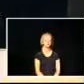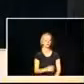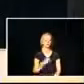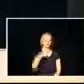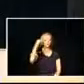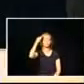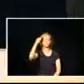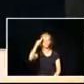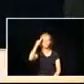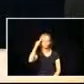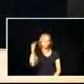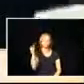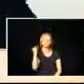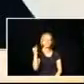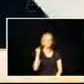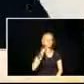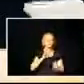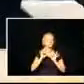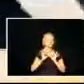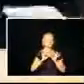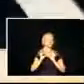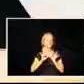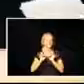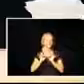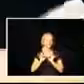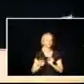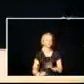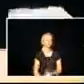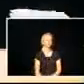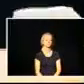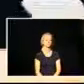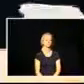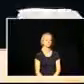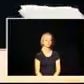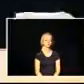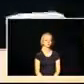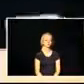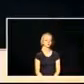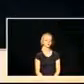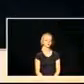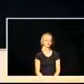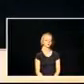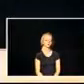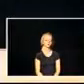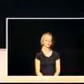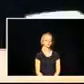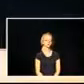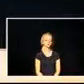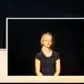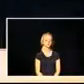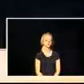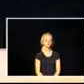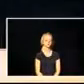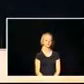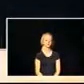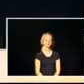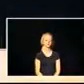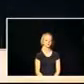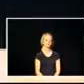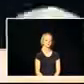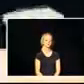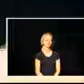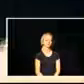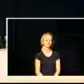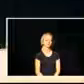discussão hoje, e imediatamente assim que terminar a sessão ordinária, já está acordado, inclusive,